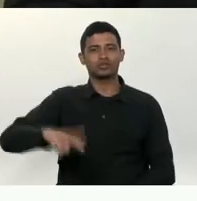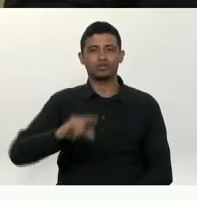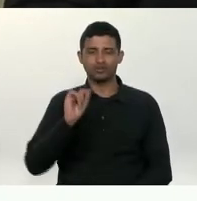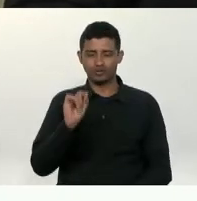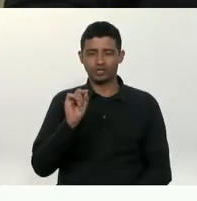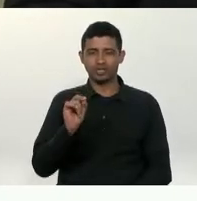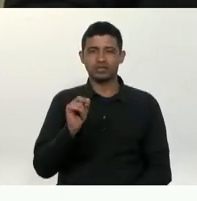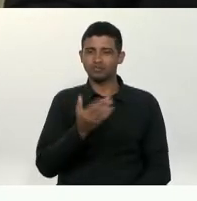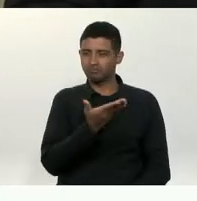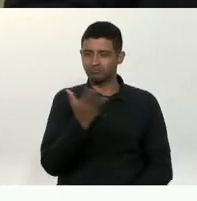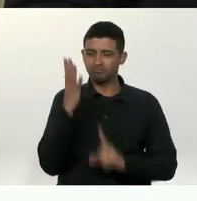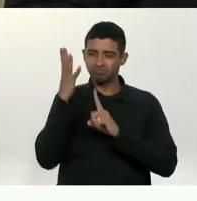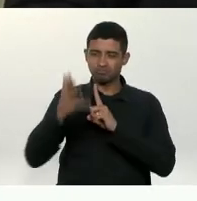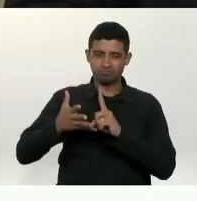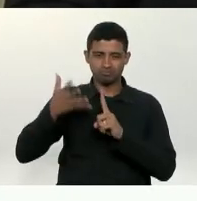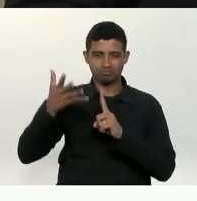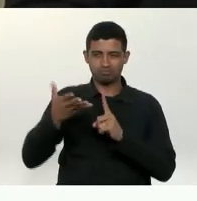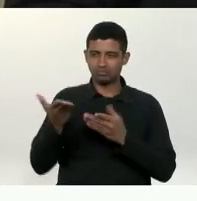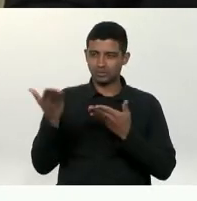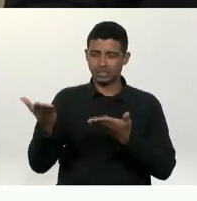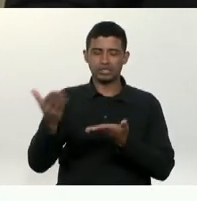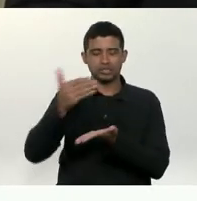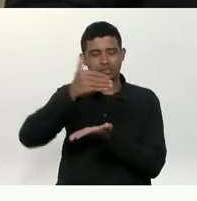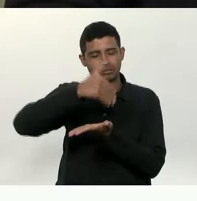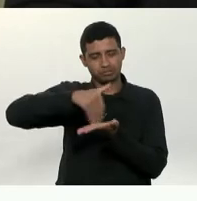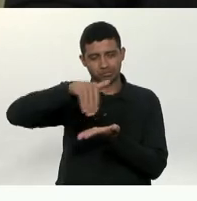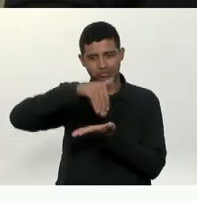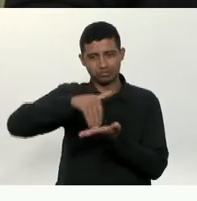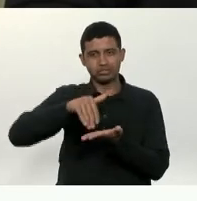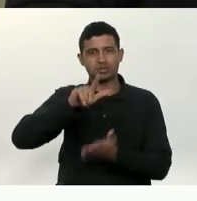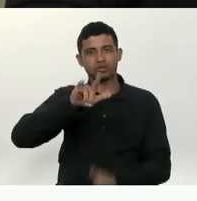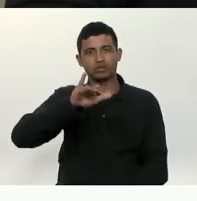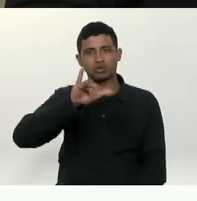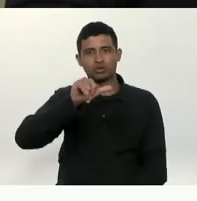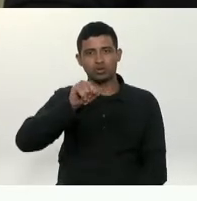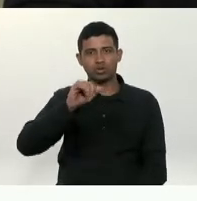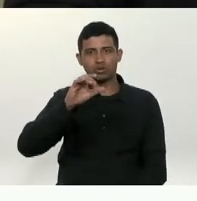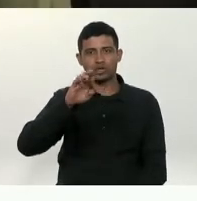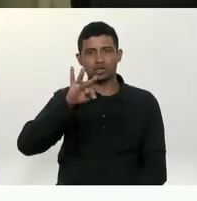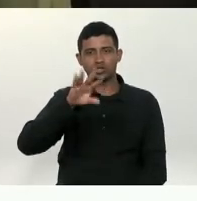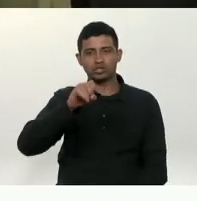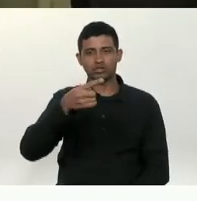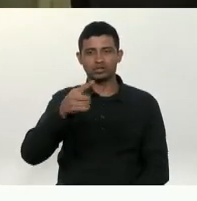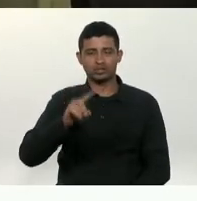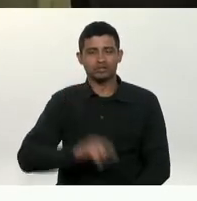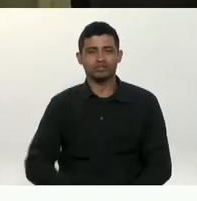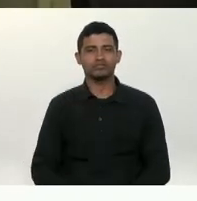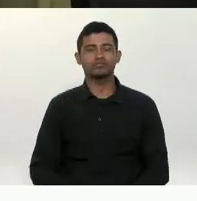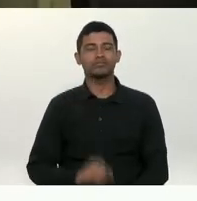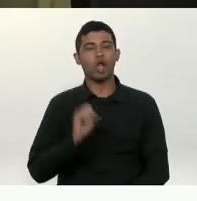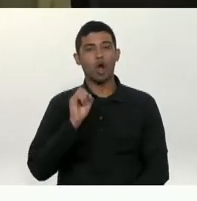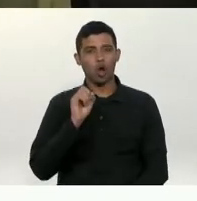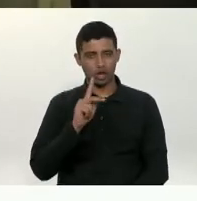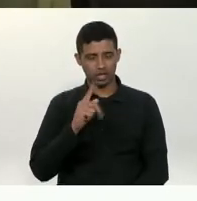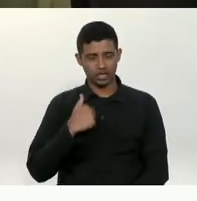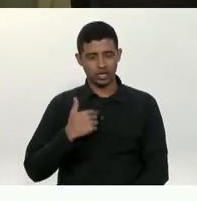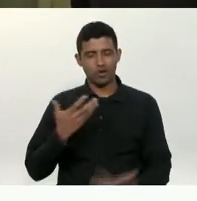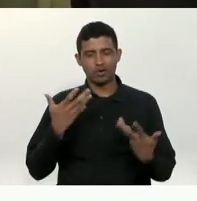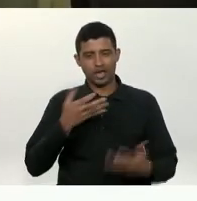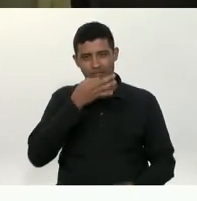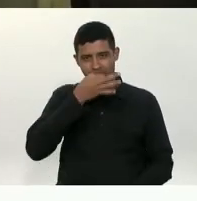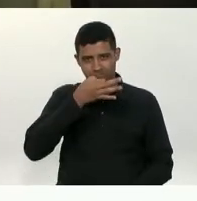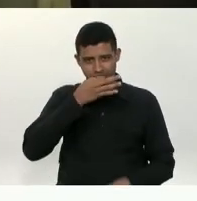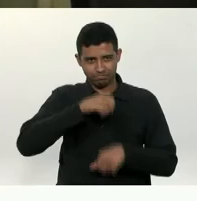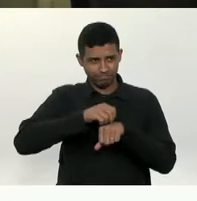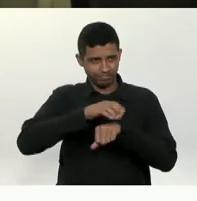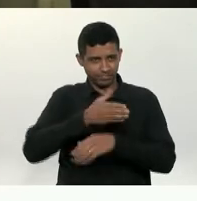as palavras e a presença do nosso secretário Lucas Tristão. Ok. Eu quero sugerir aos novos